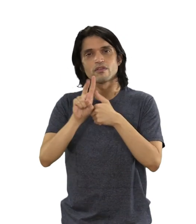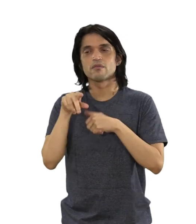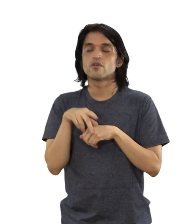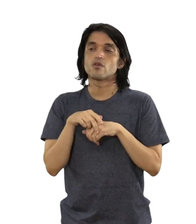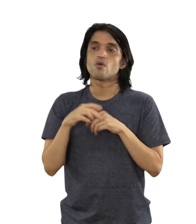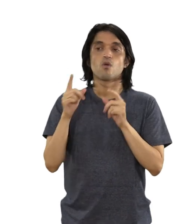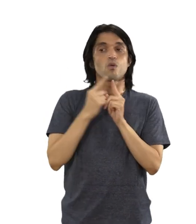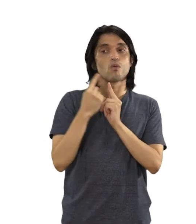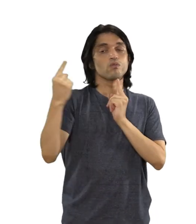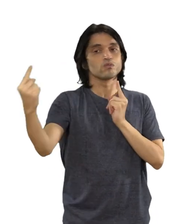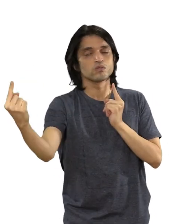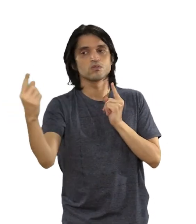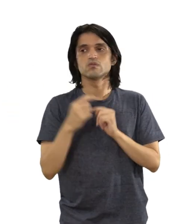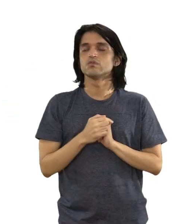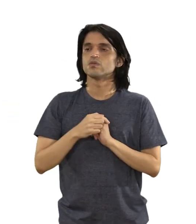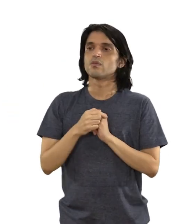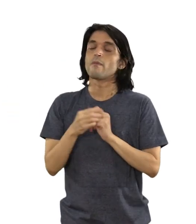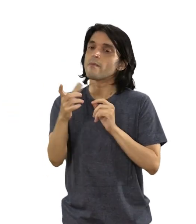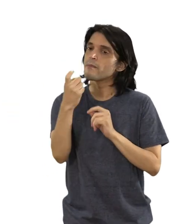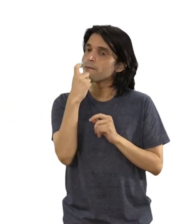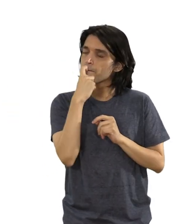de, perto de.